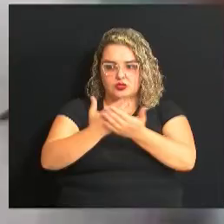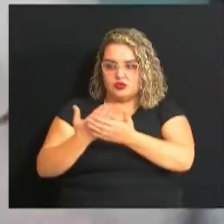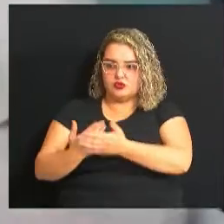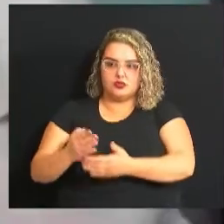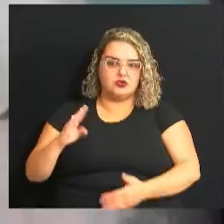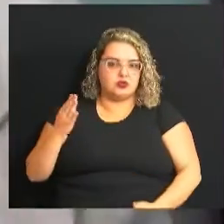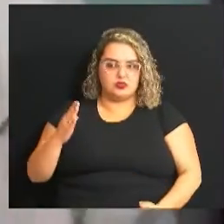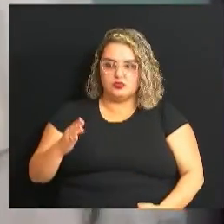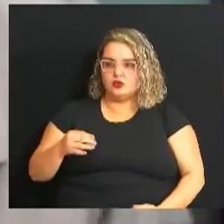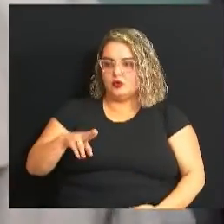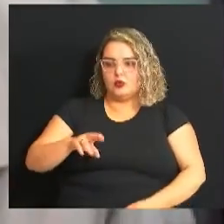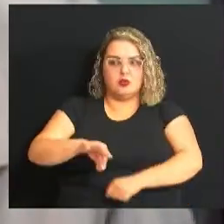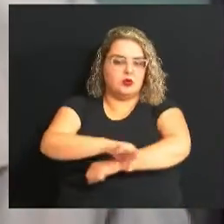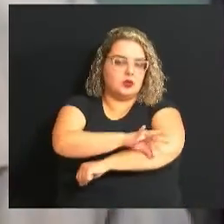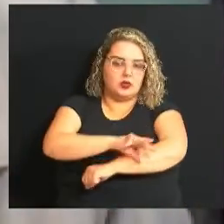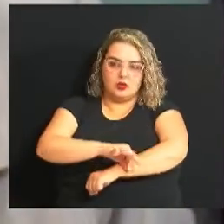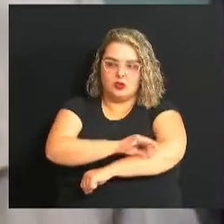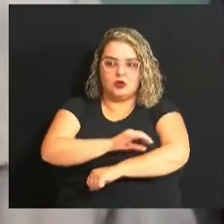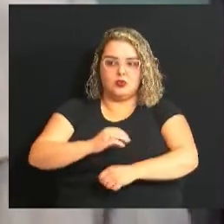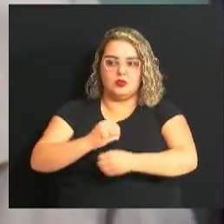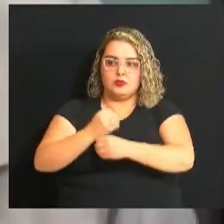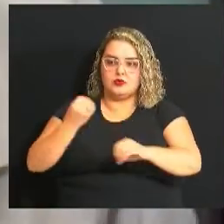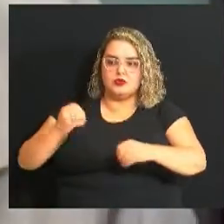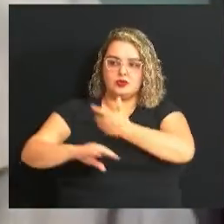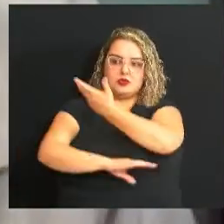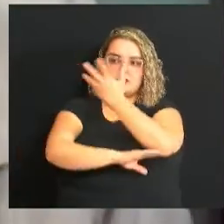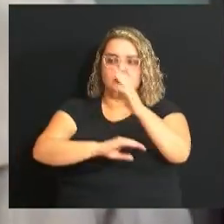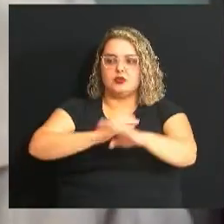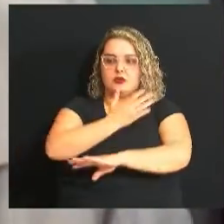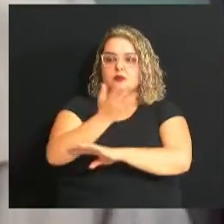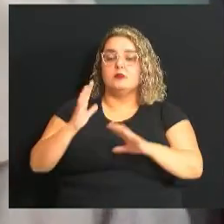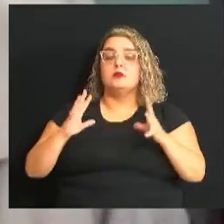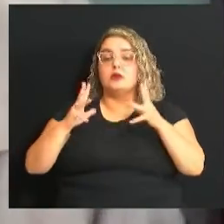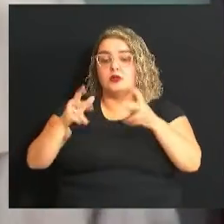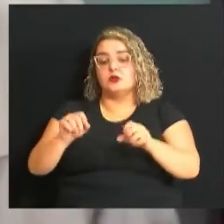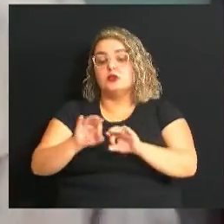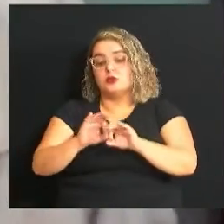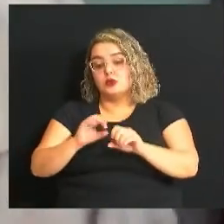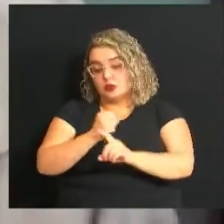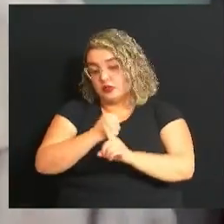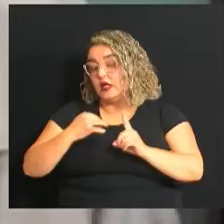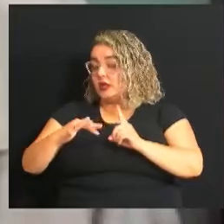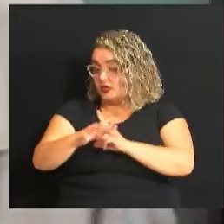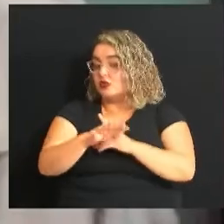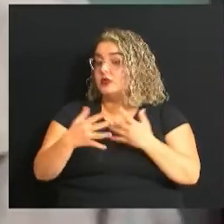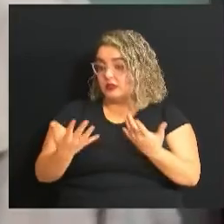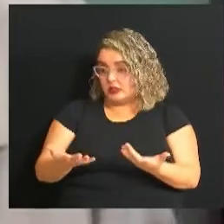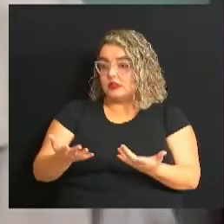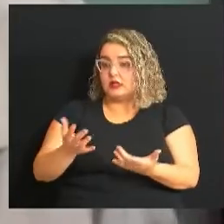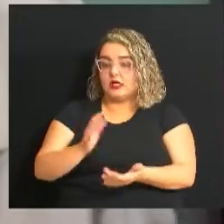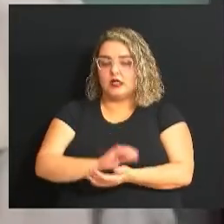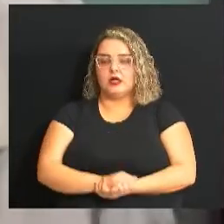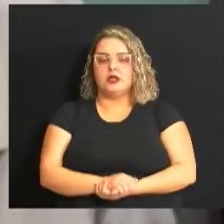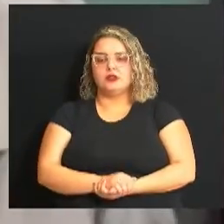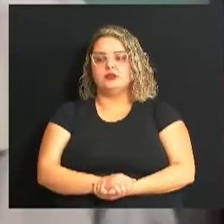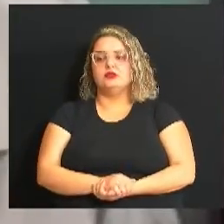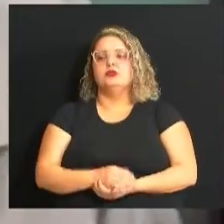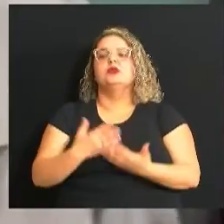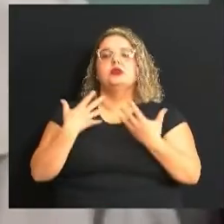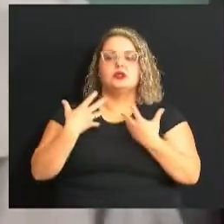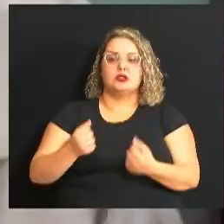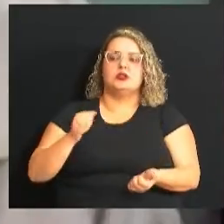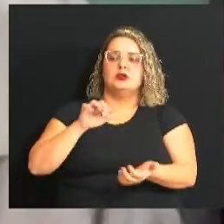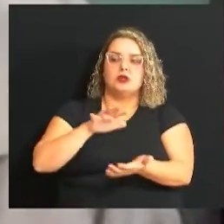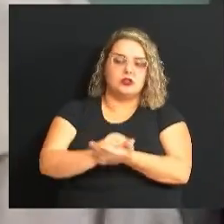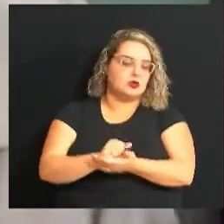ou arquitetura ou engenharia florestal, é para a sociedade, né, é um evento para a sociedade. Então, ele aceita inscrições de